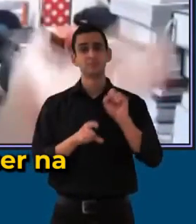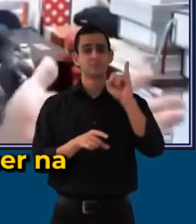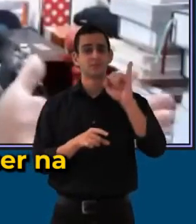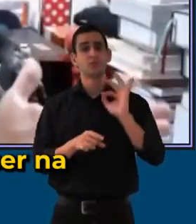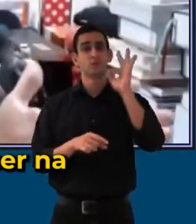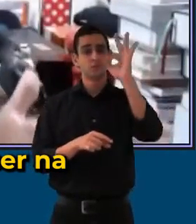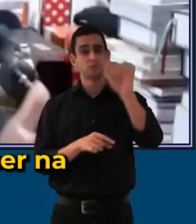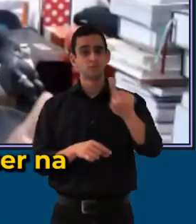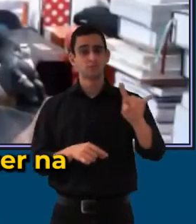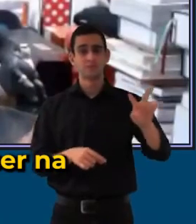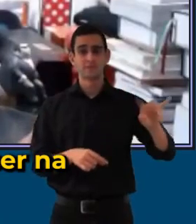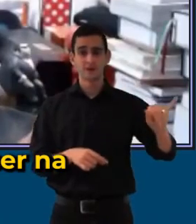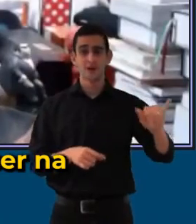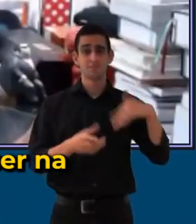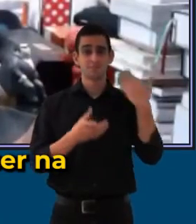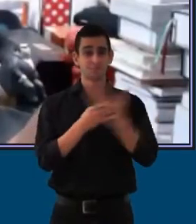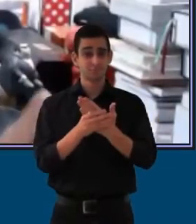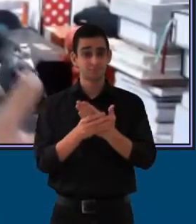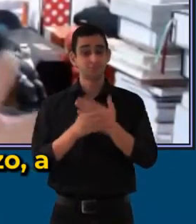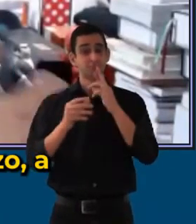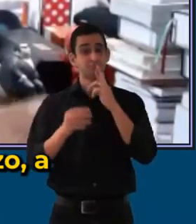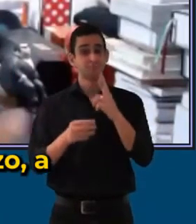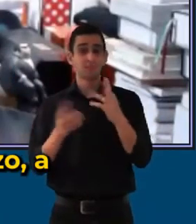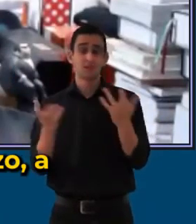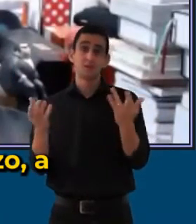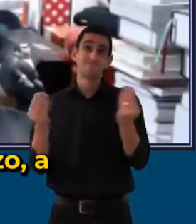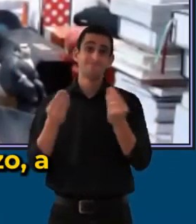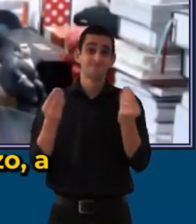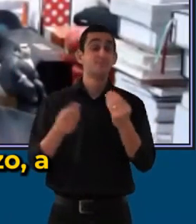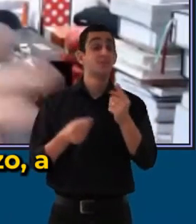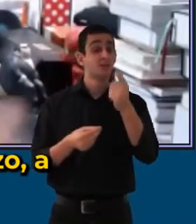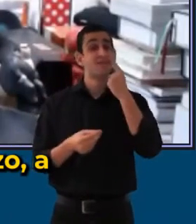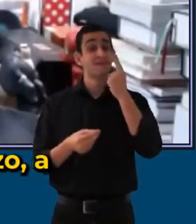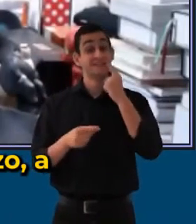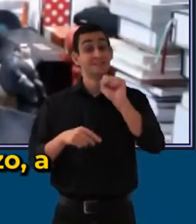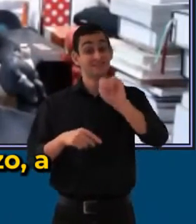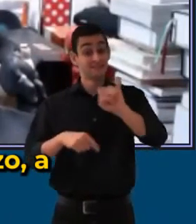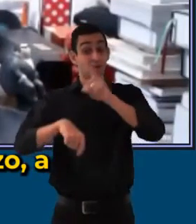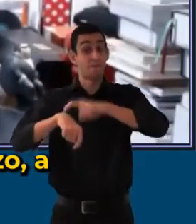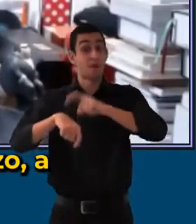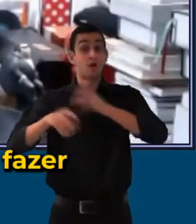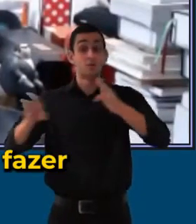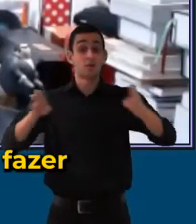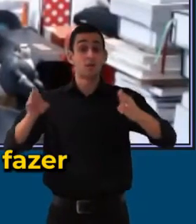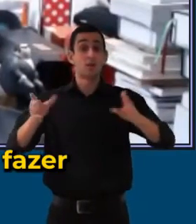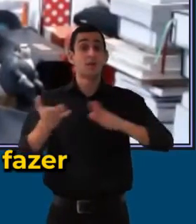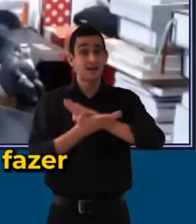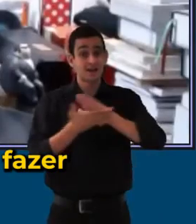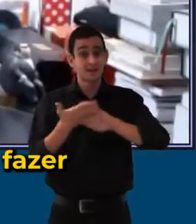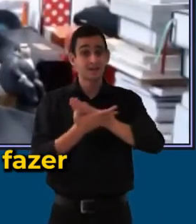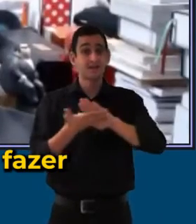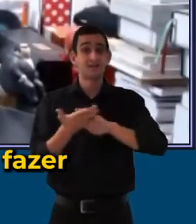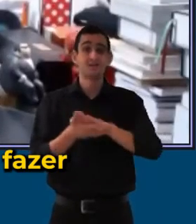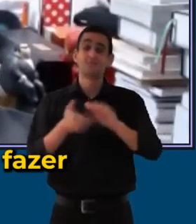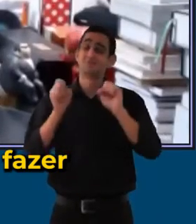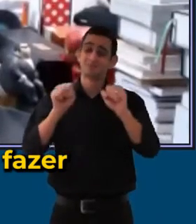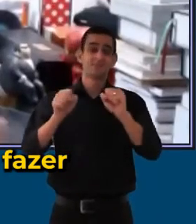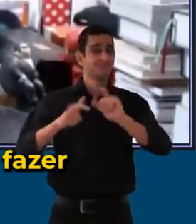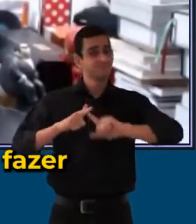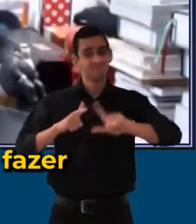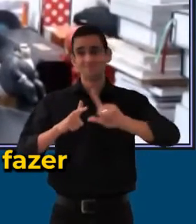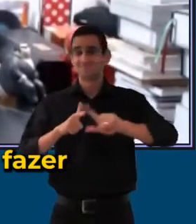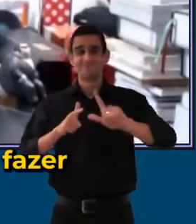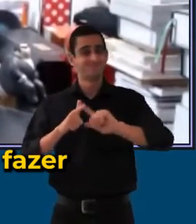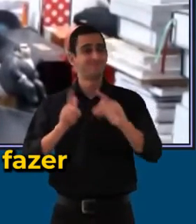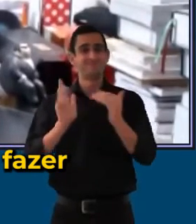uma desgraça dessa pode acontecer na vida de qualquer um. A senhora vai ver que se não tiver um prazo, a senhora bota isso naquele escaninho das coisas que eu vou